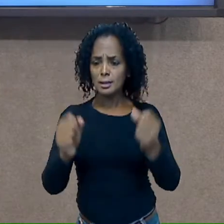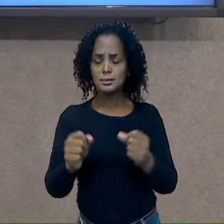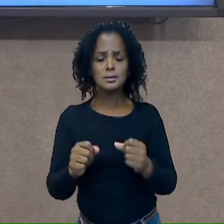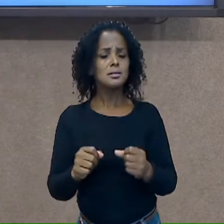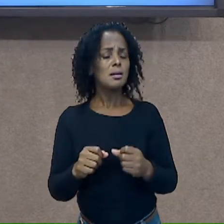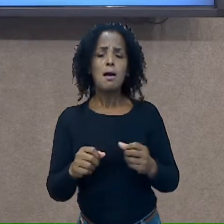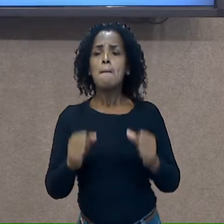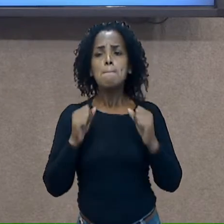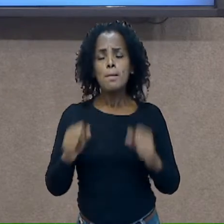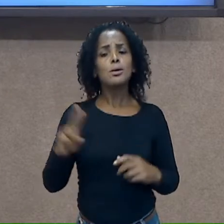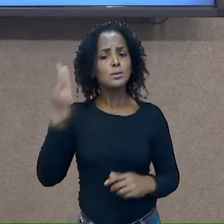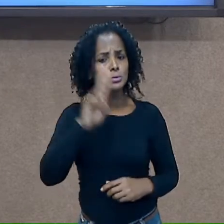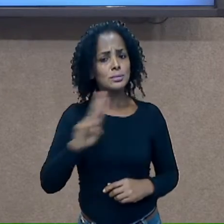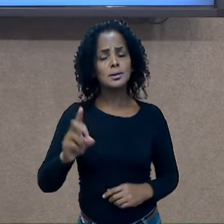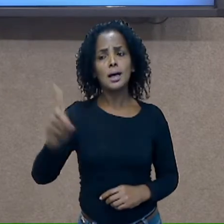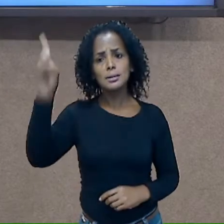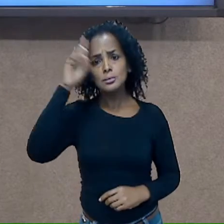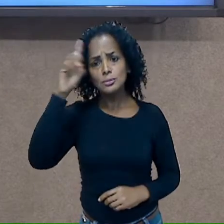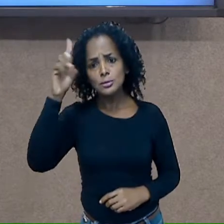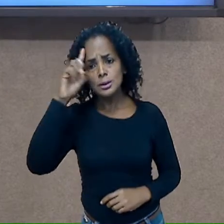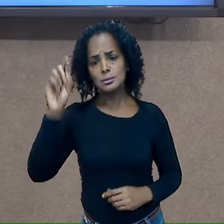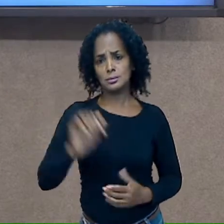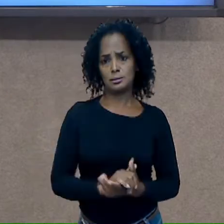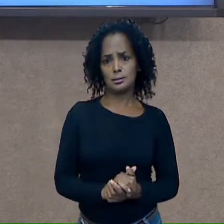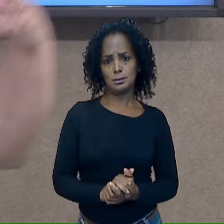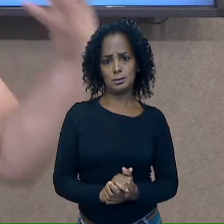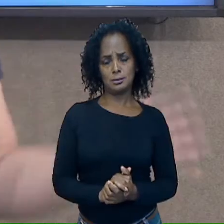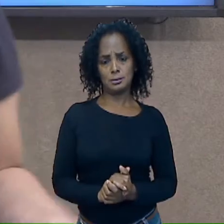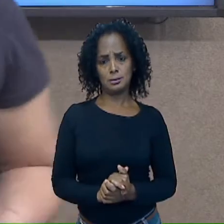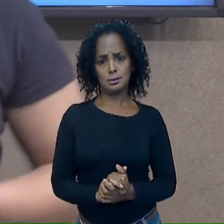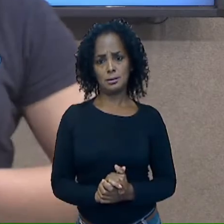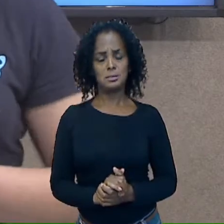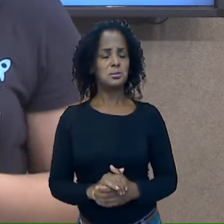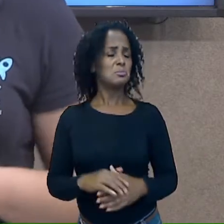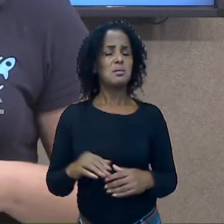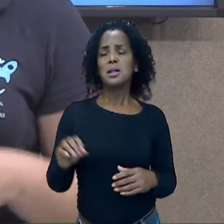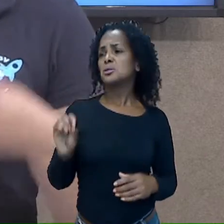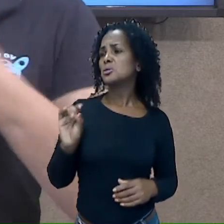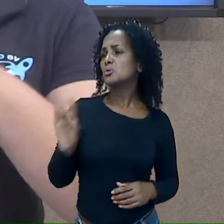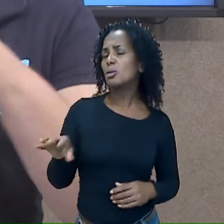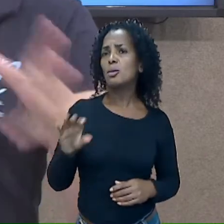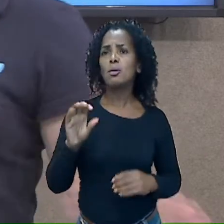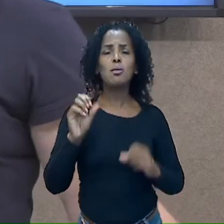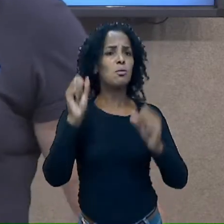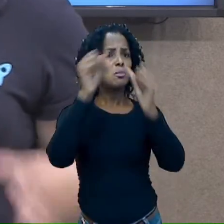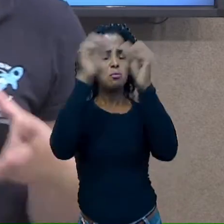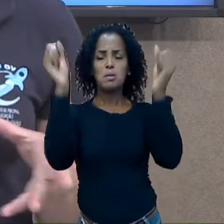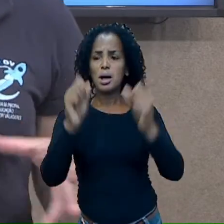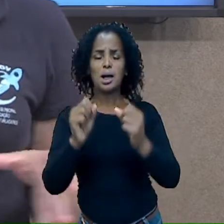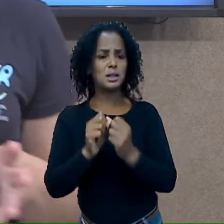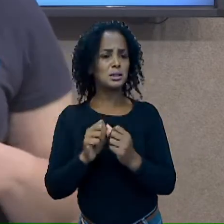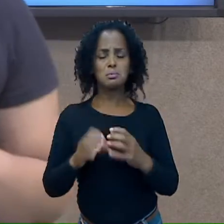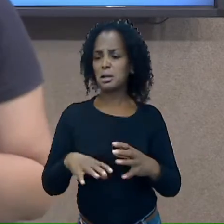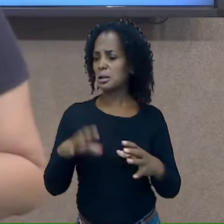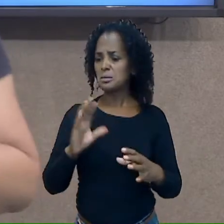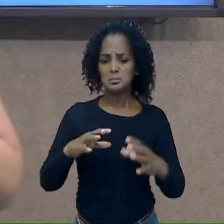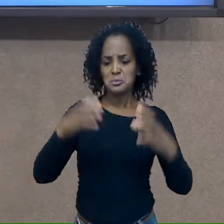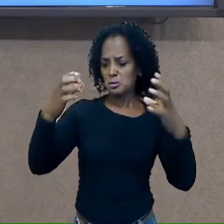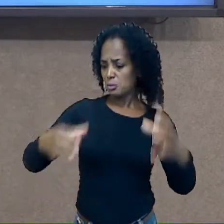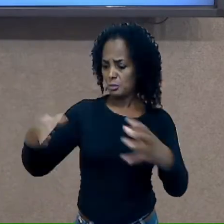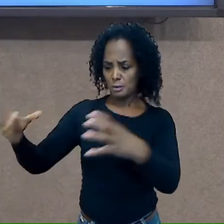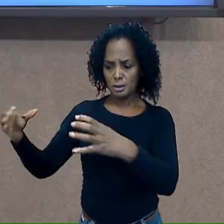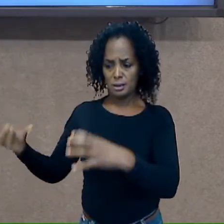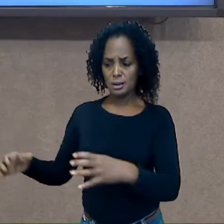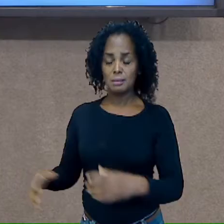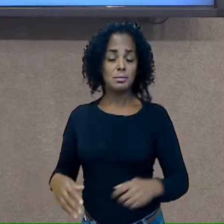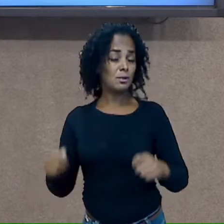dia. Não é apenas uma arte que vai enfeitar lá o seu espaço, não. Eles